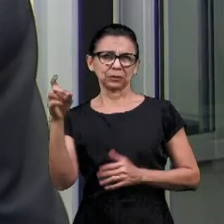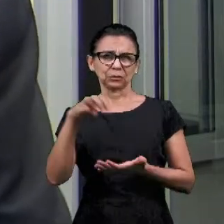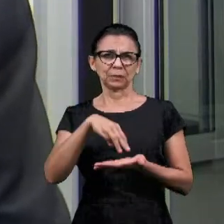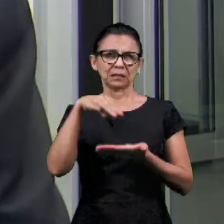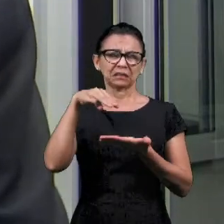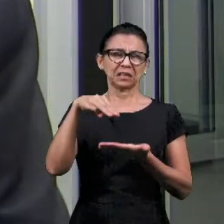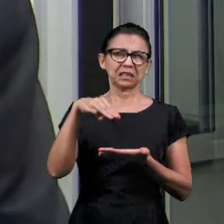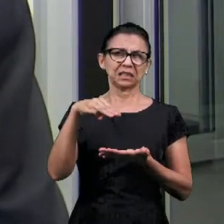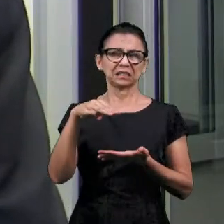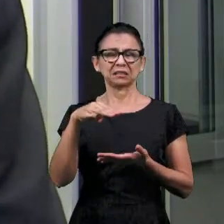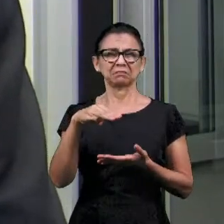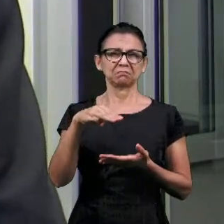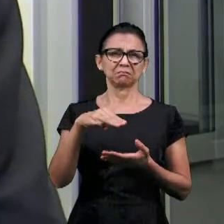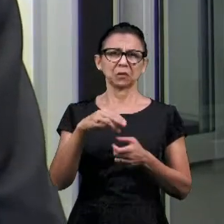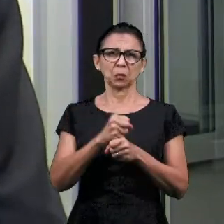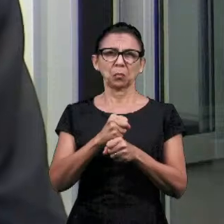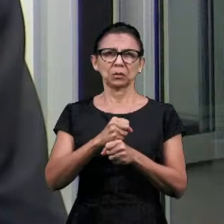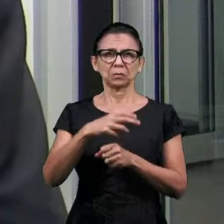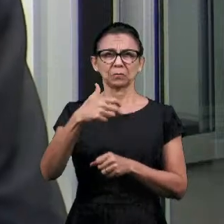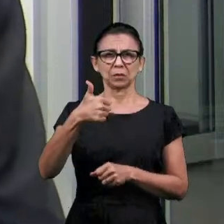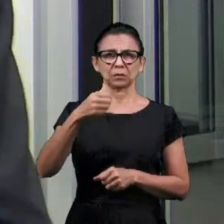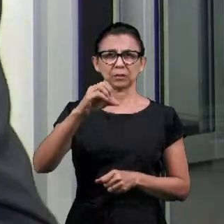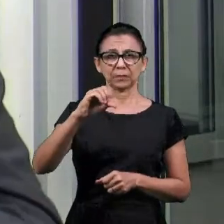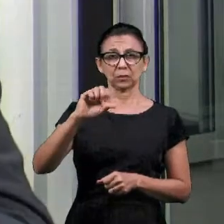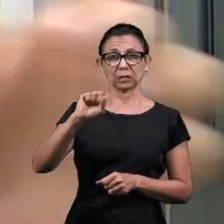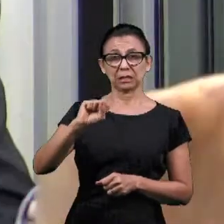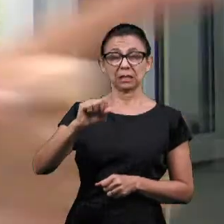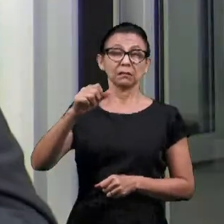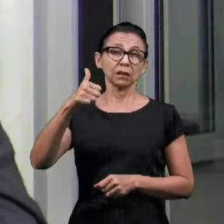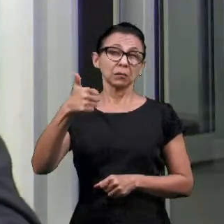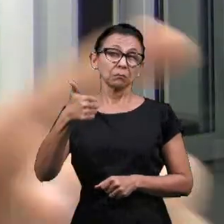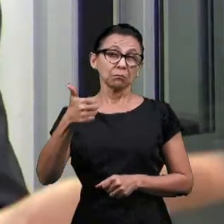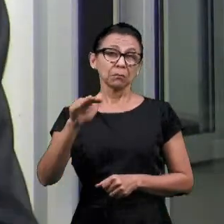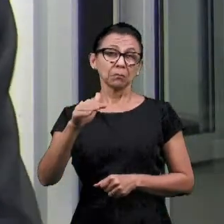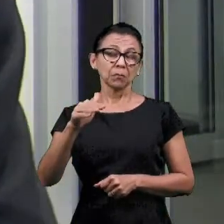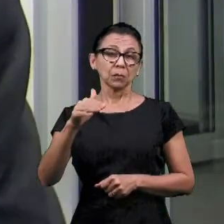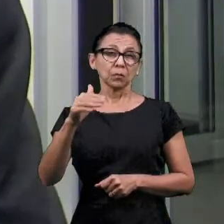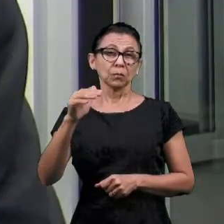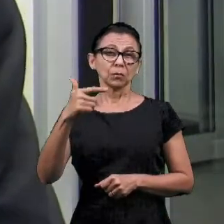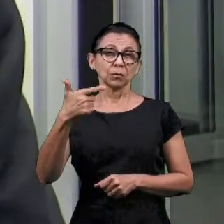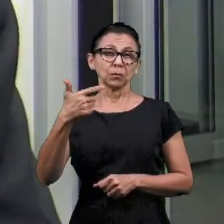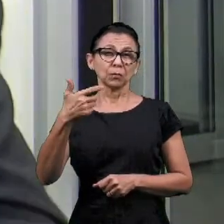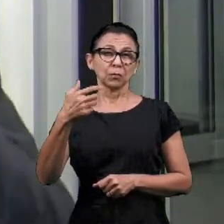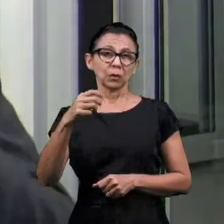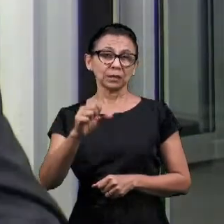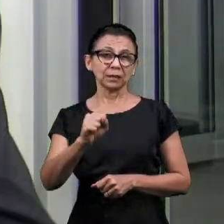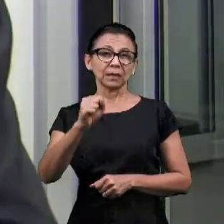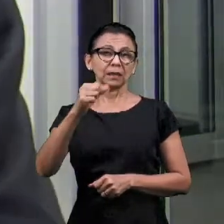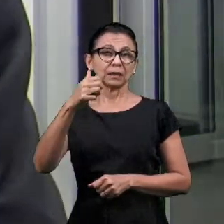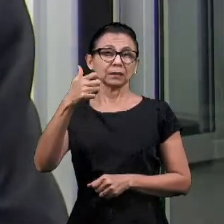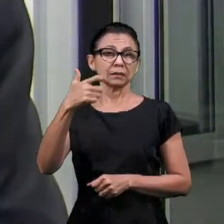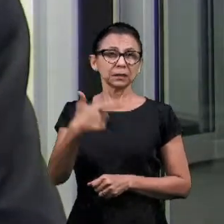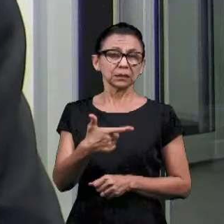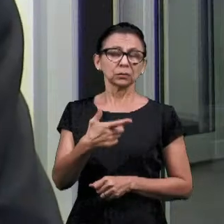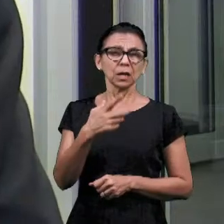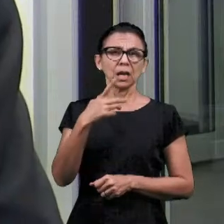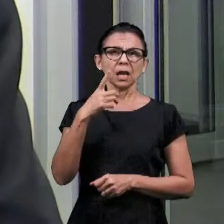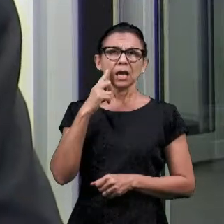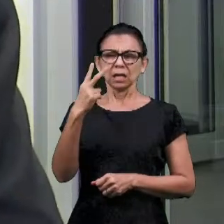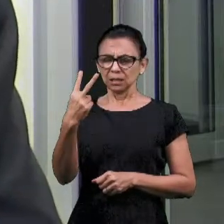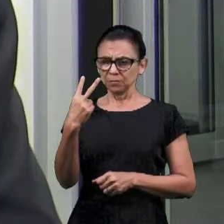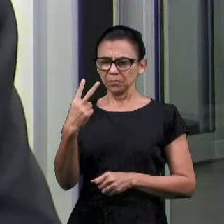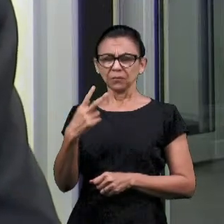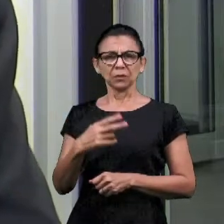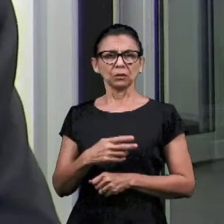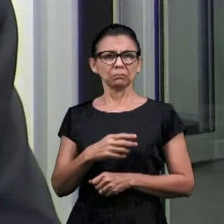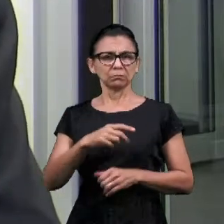1981 para 82, ele me viu naquele trabalho e ele mandou me chamar. E quando